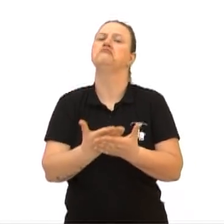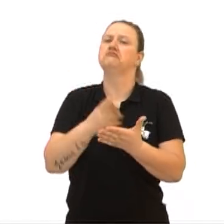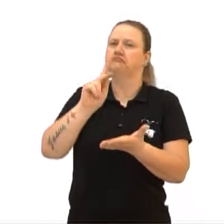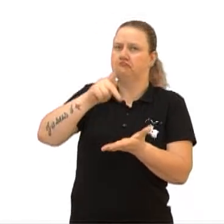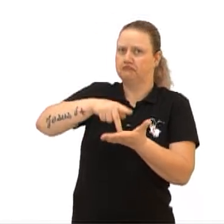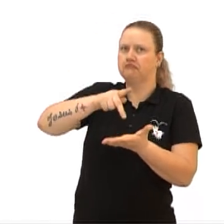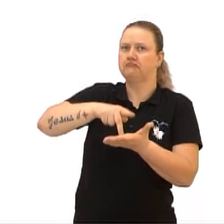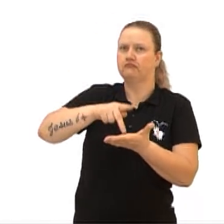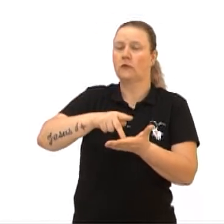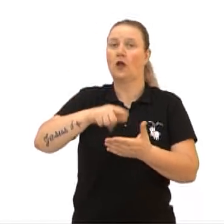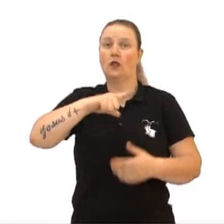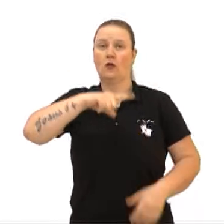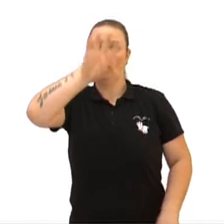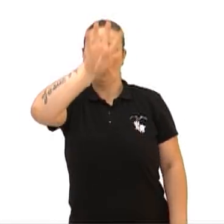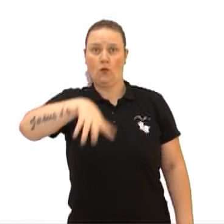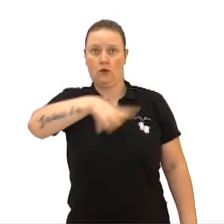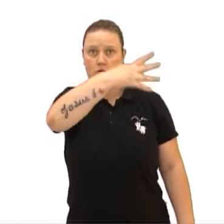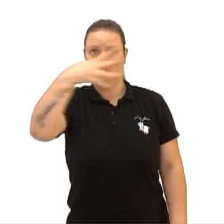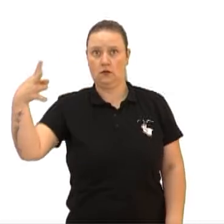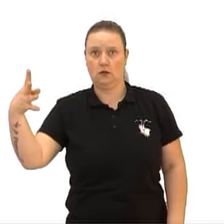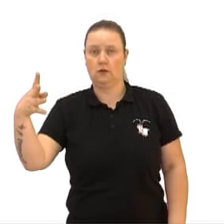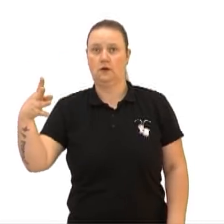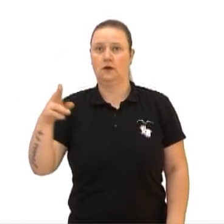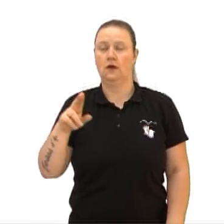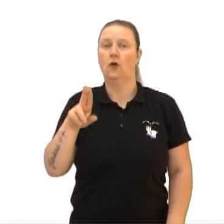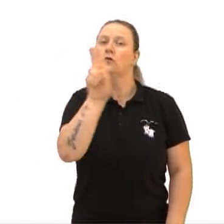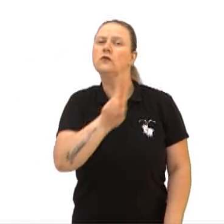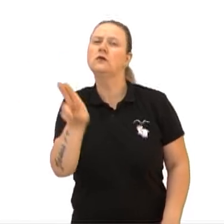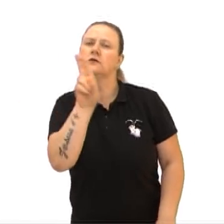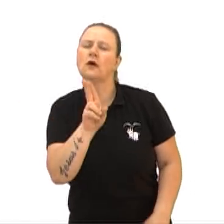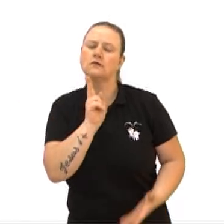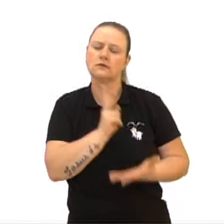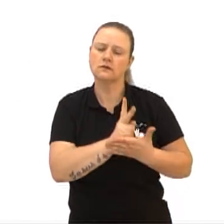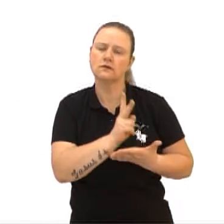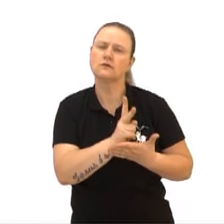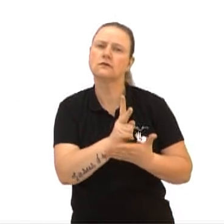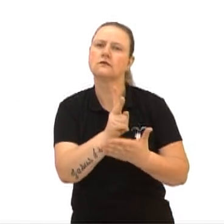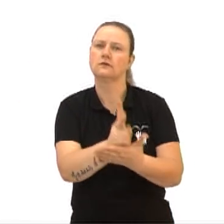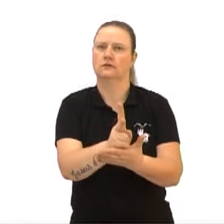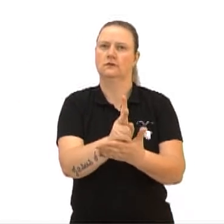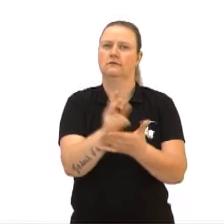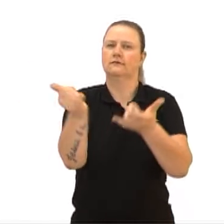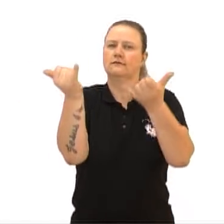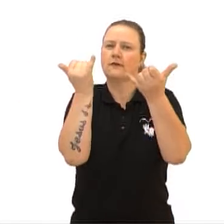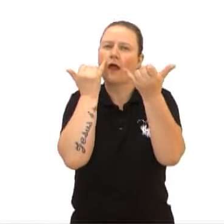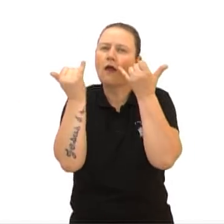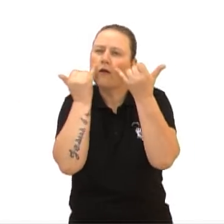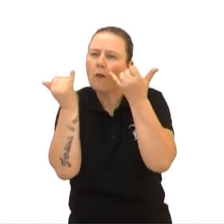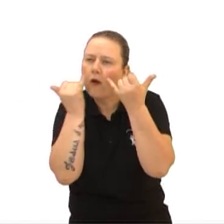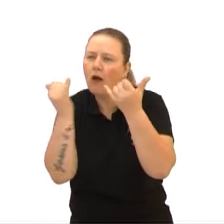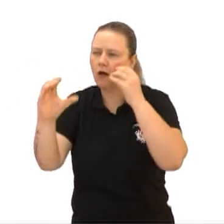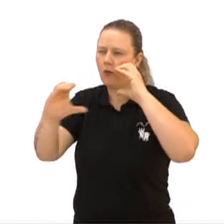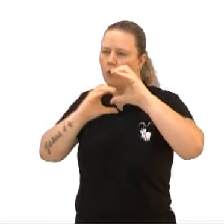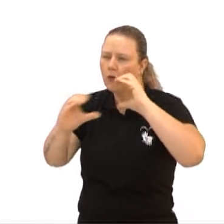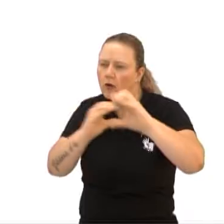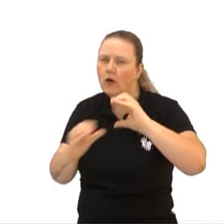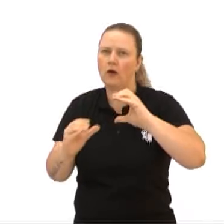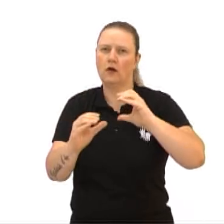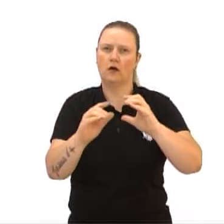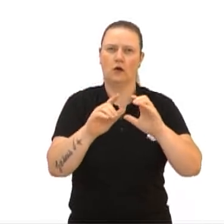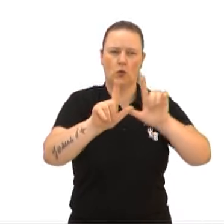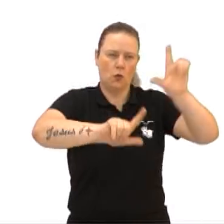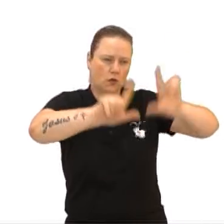olha só, tabelas e gráficos são recursos utilizados, né, frequentemente, né, nos meios de comunicação, como telejornais,